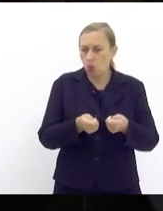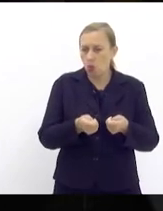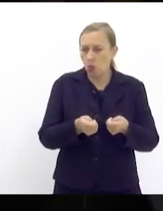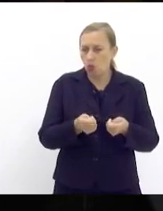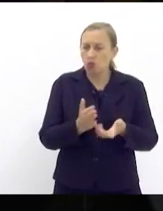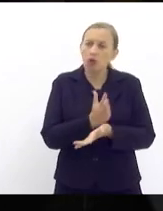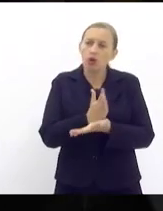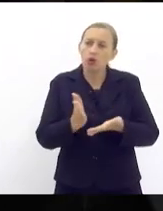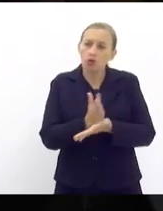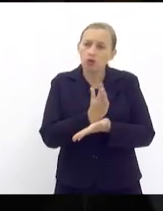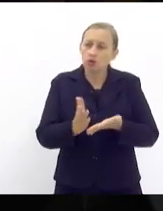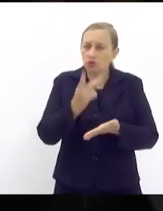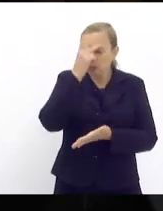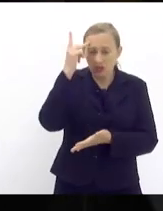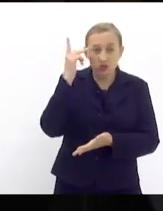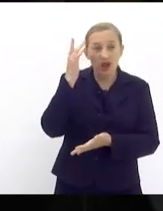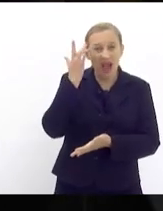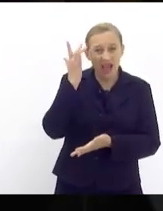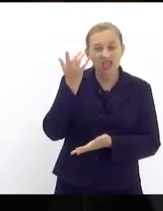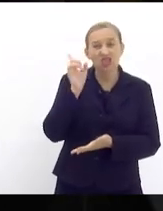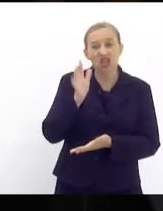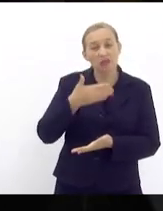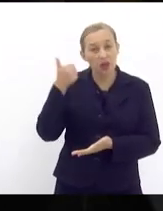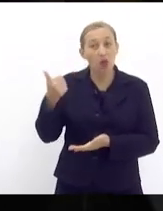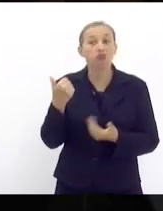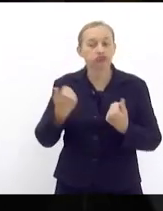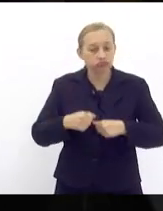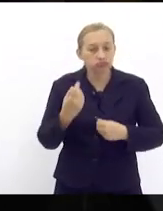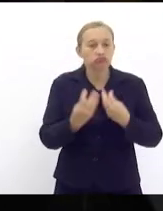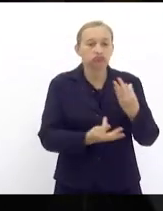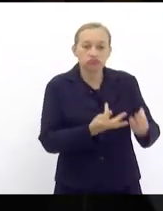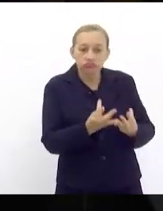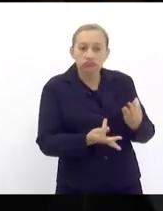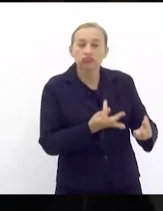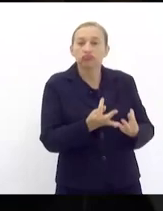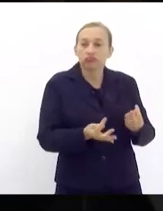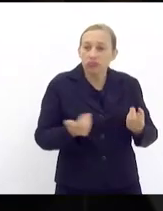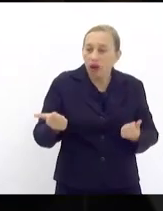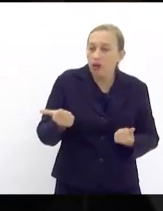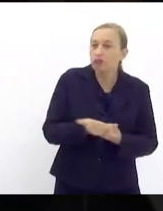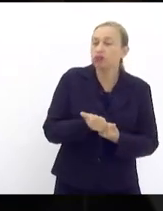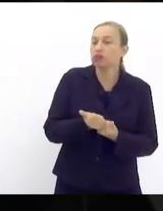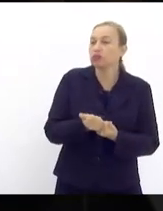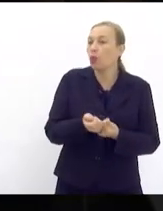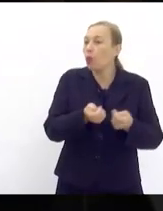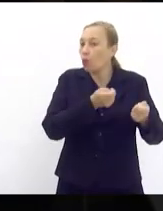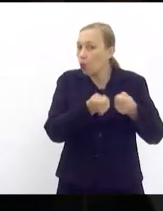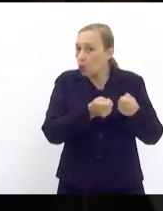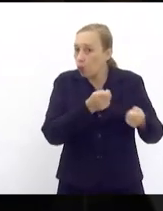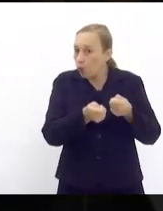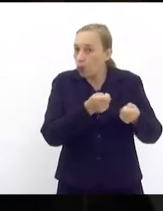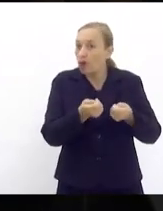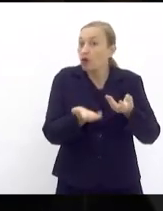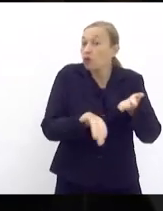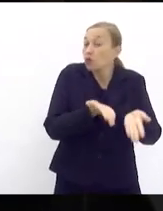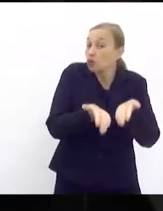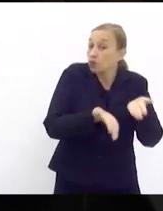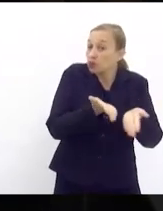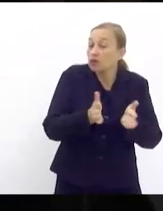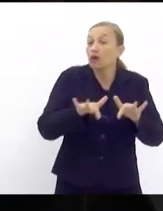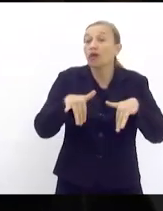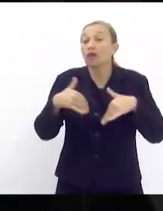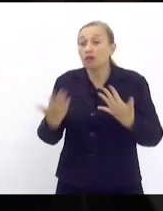algumas pessoas parecem acreditar tem que ter tratamento tem que ter apoio não tem que ter controle tem que ter cuidado Então